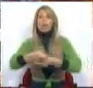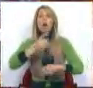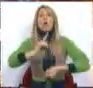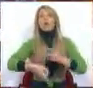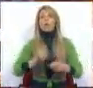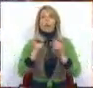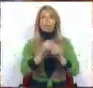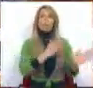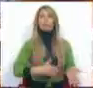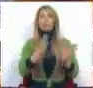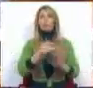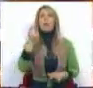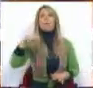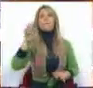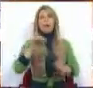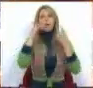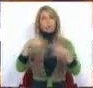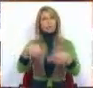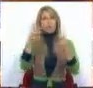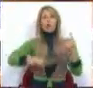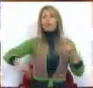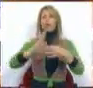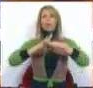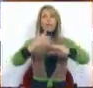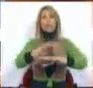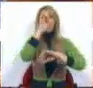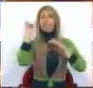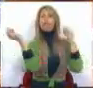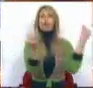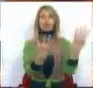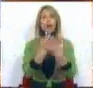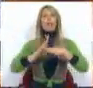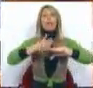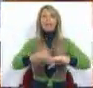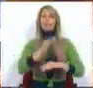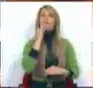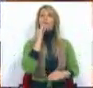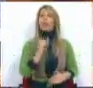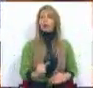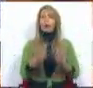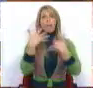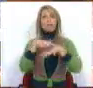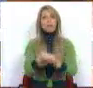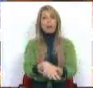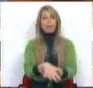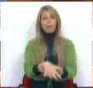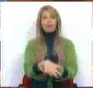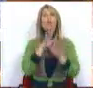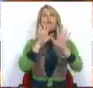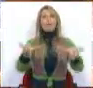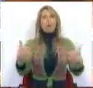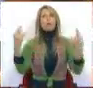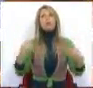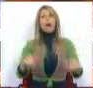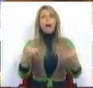bens públicos nas zonas de intervenção florestal e nas intervenções territoriais integradas possam ter